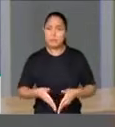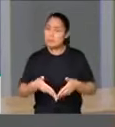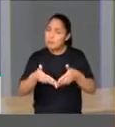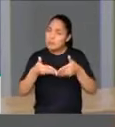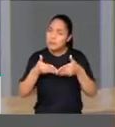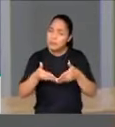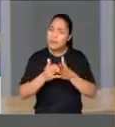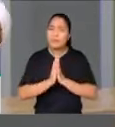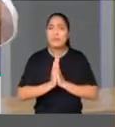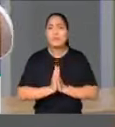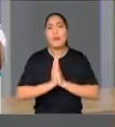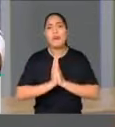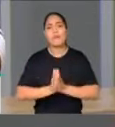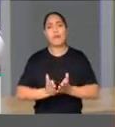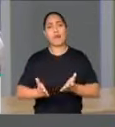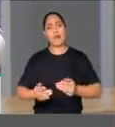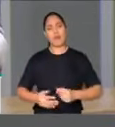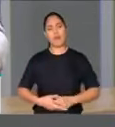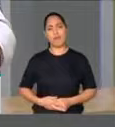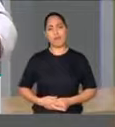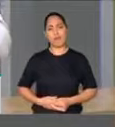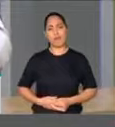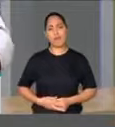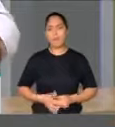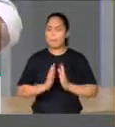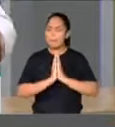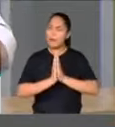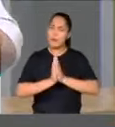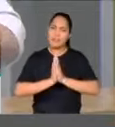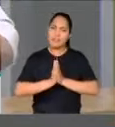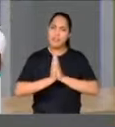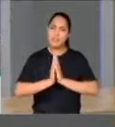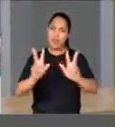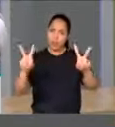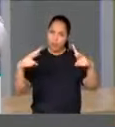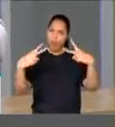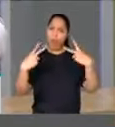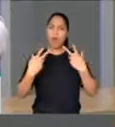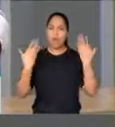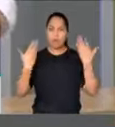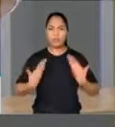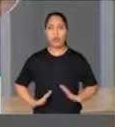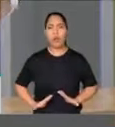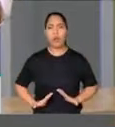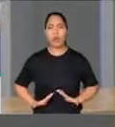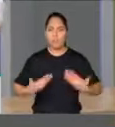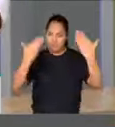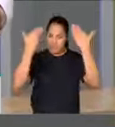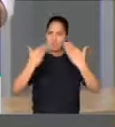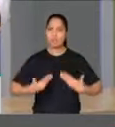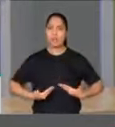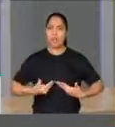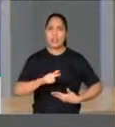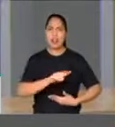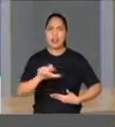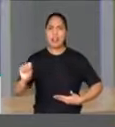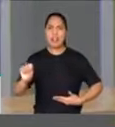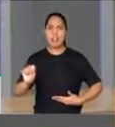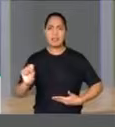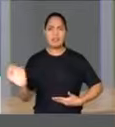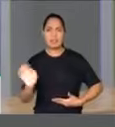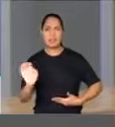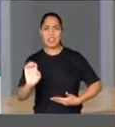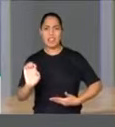favor, olhem para nós. Nós, movimentos sociais, nós, lésbicas,